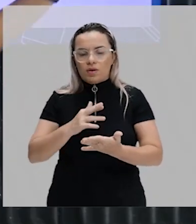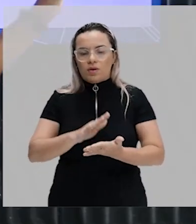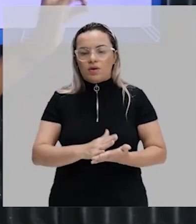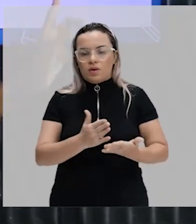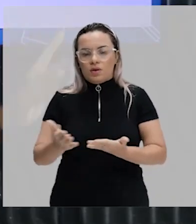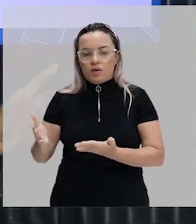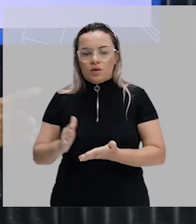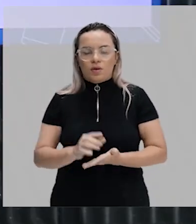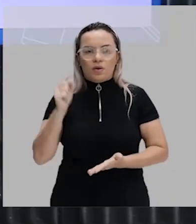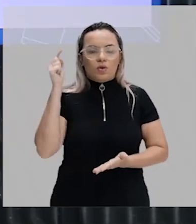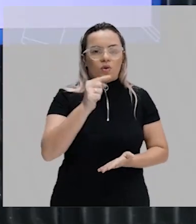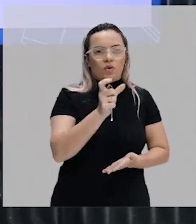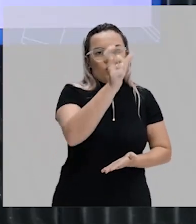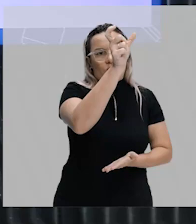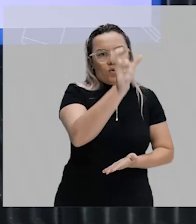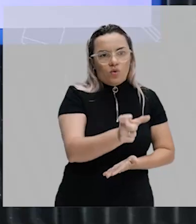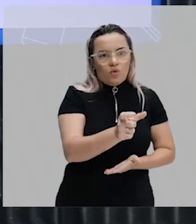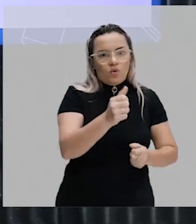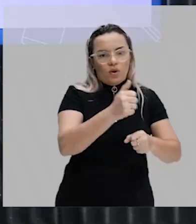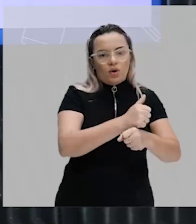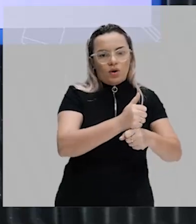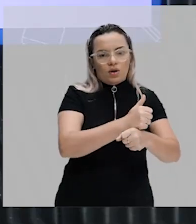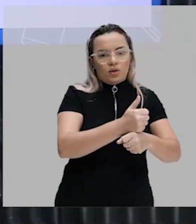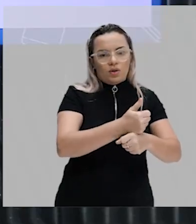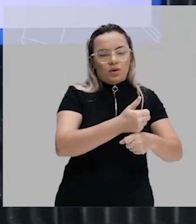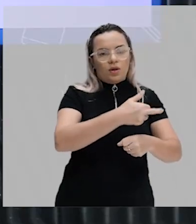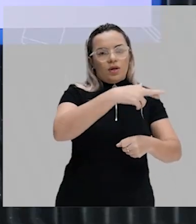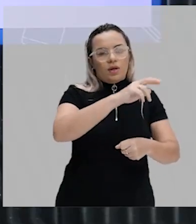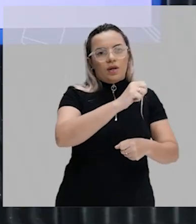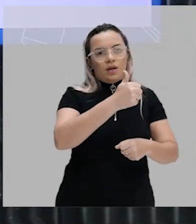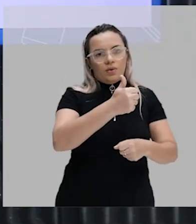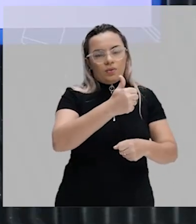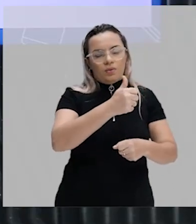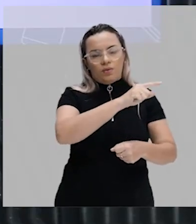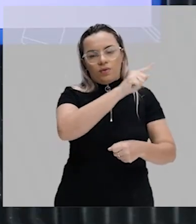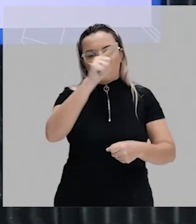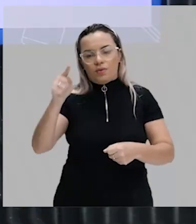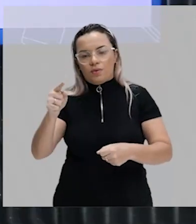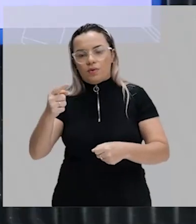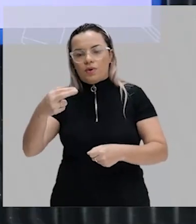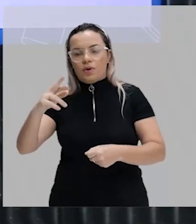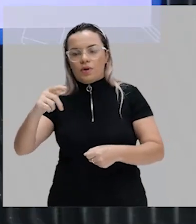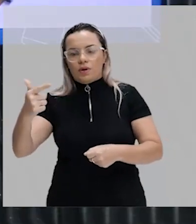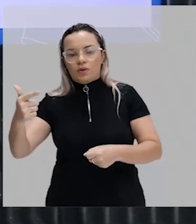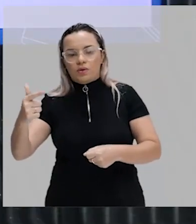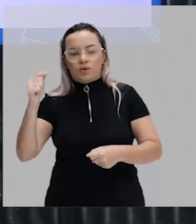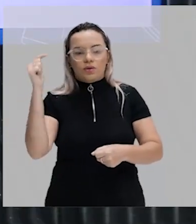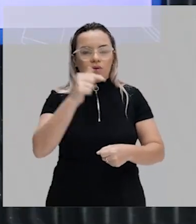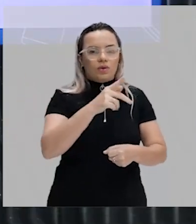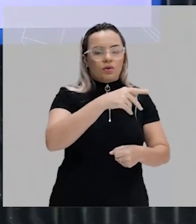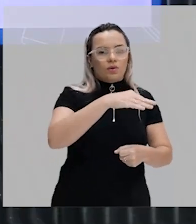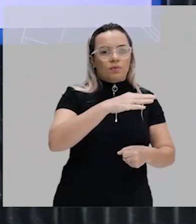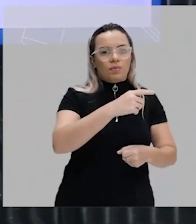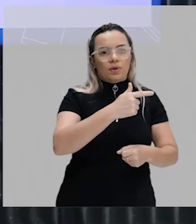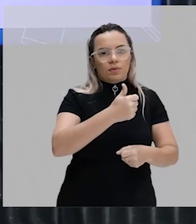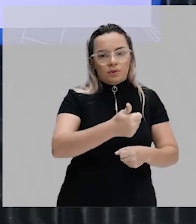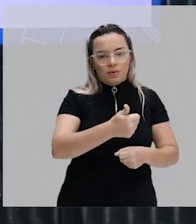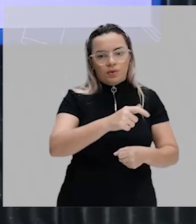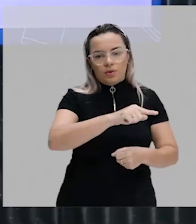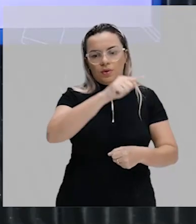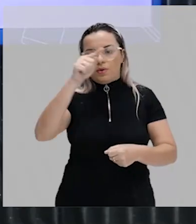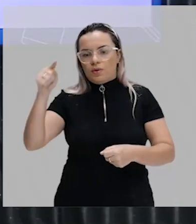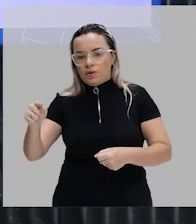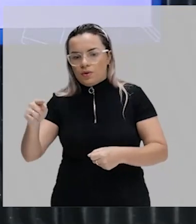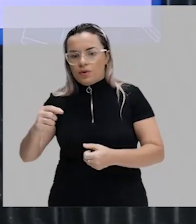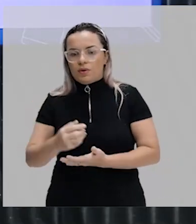isso aqui como PIB2, tá? Então, eu apenas estou substituindo. Ó. Quem é R2? 1,36 R1.